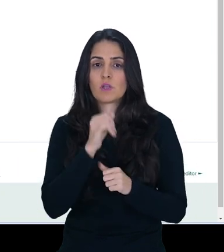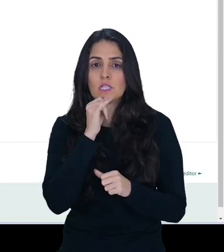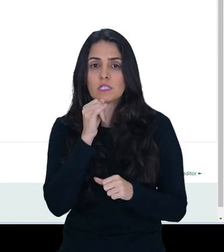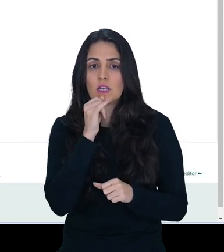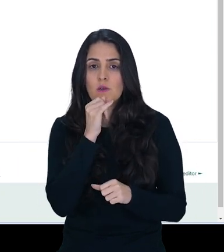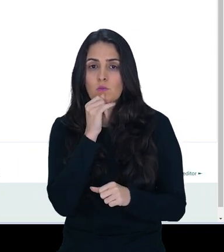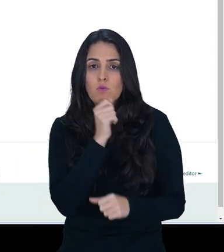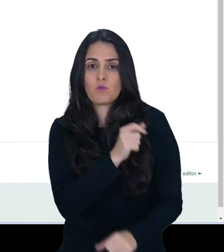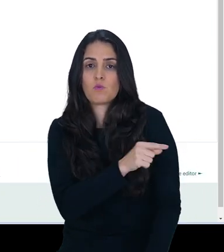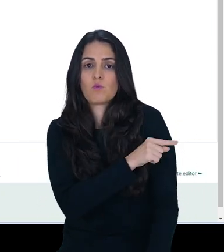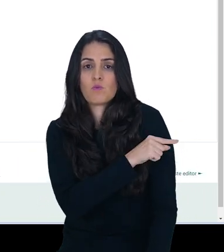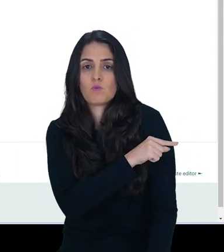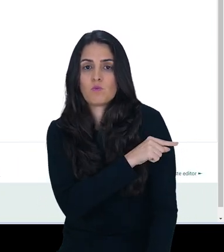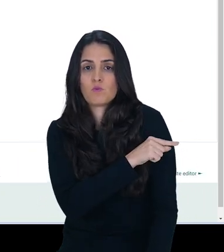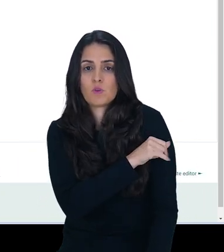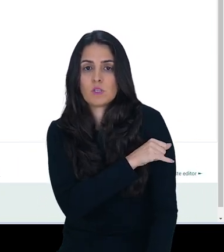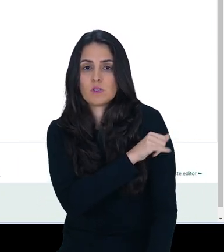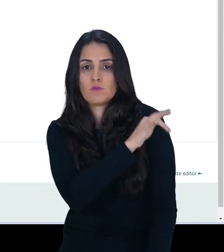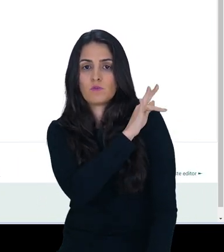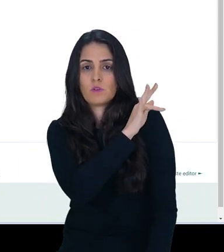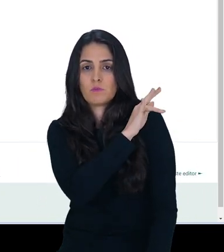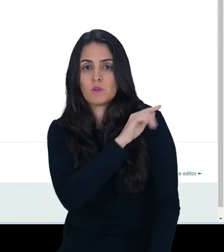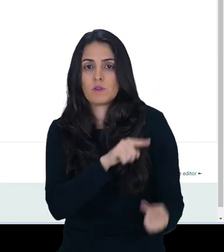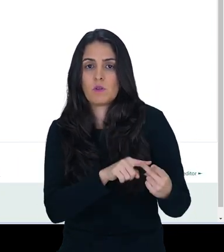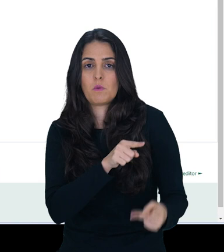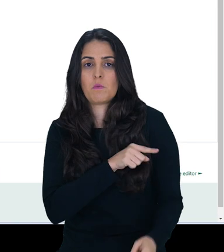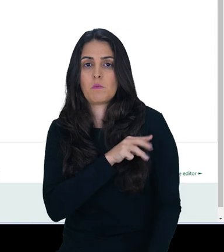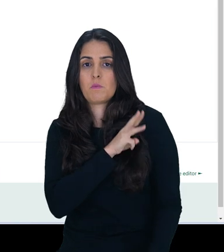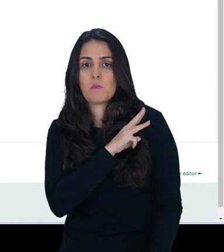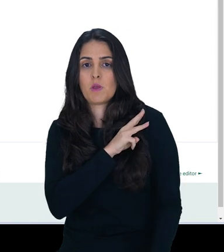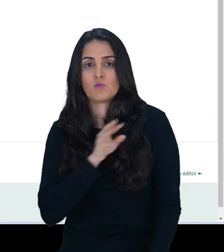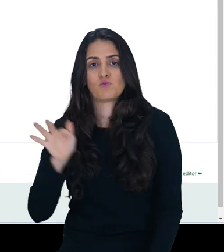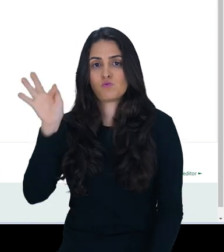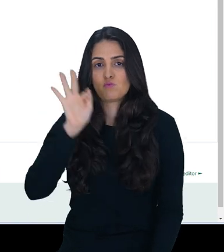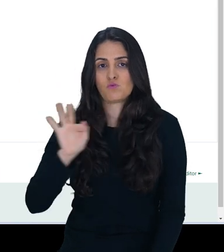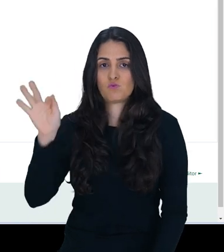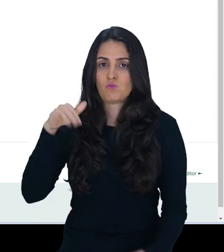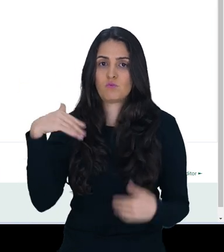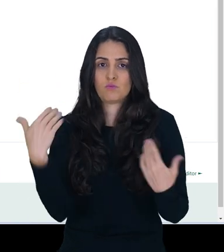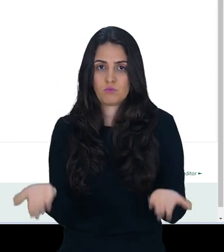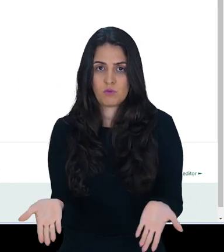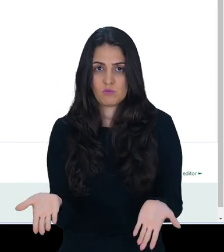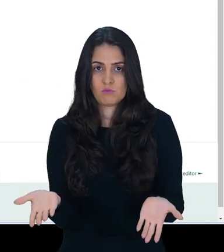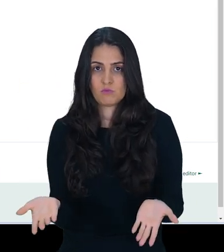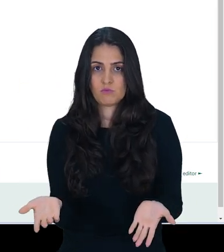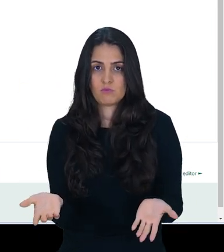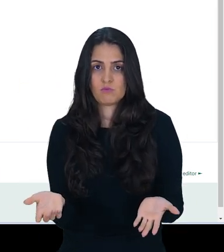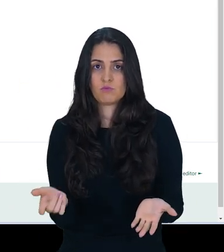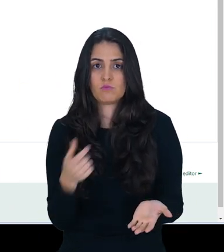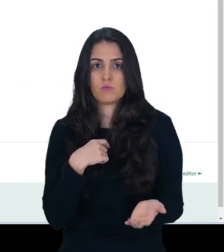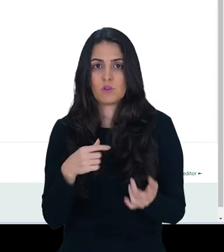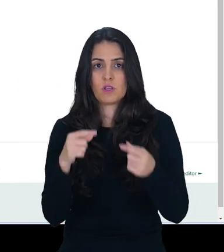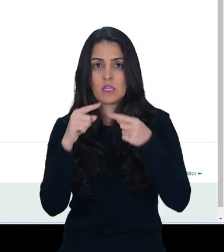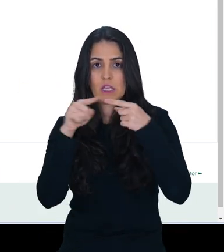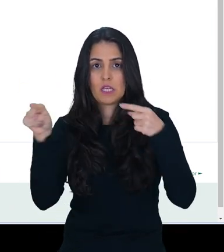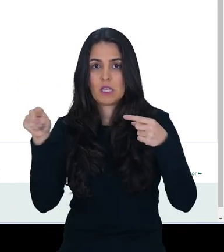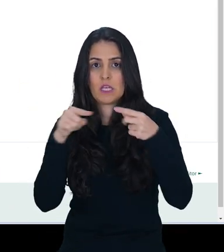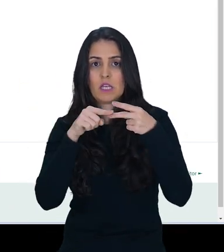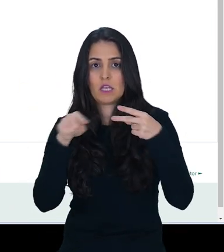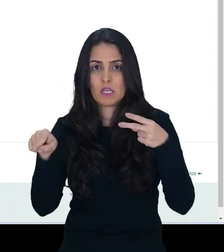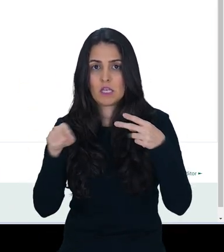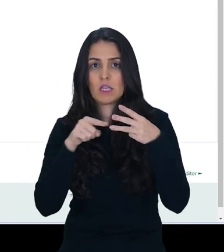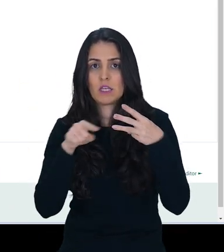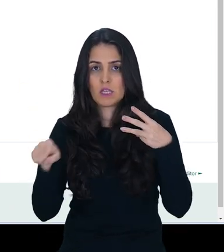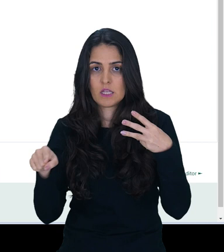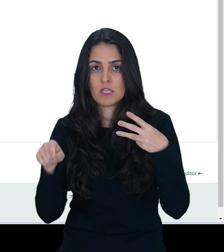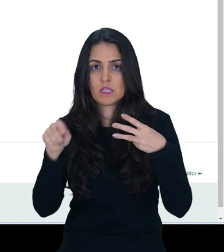fundamental médio superior como exemplo a gente escreve uma por linha diz aqui